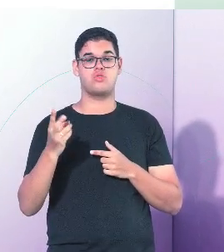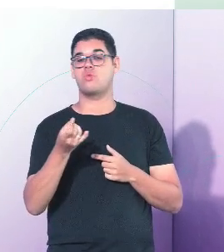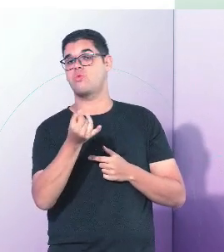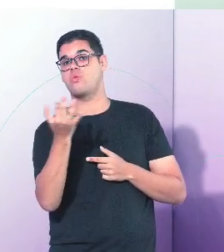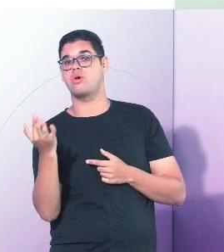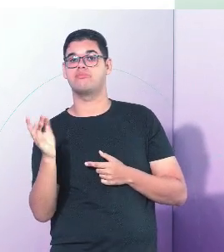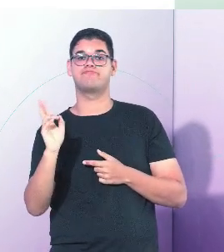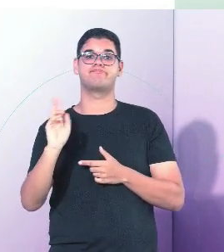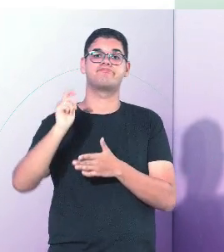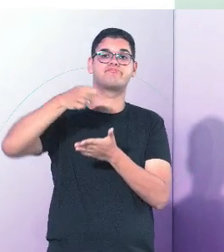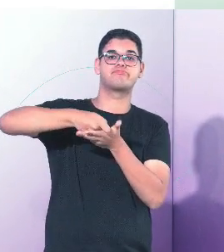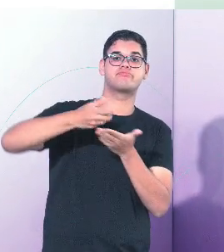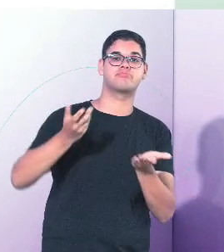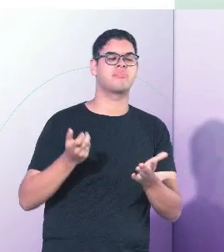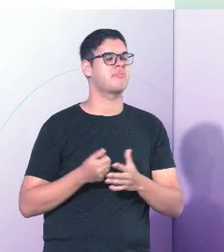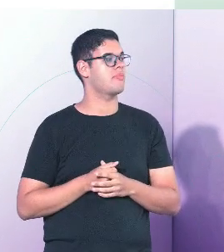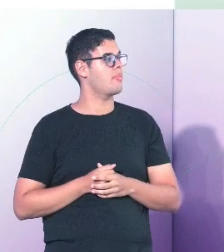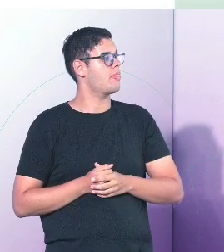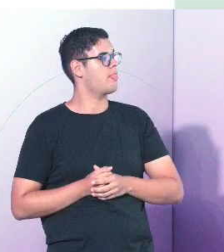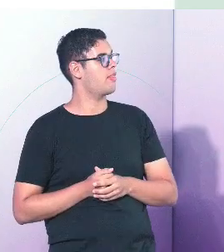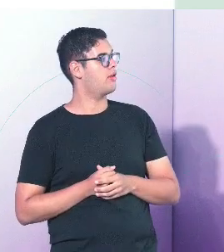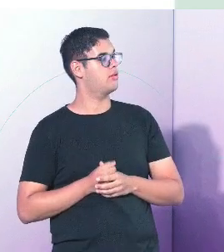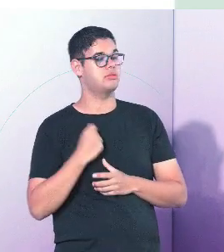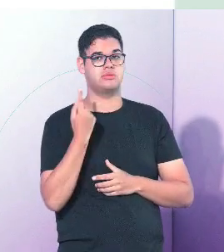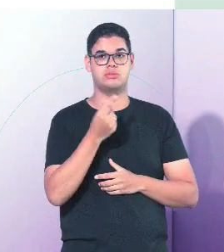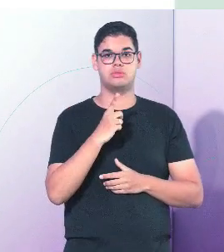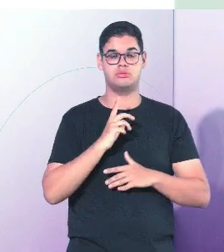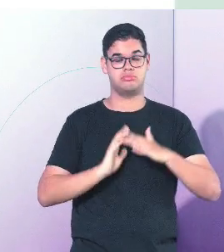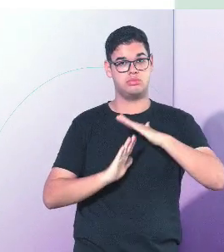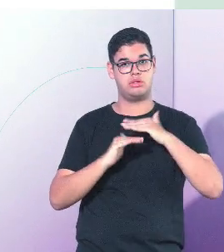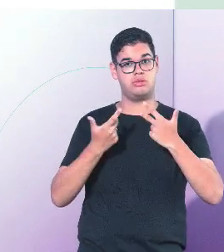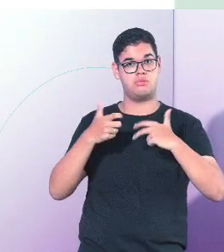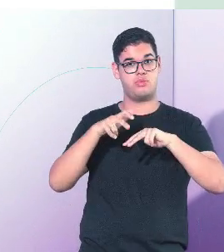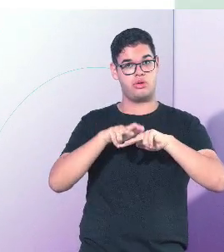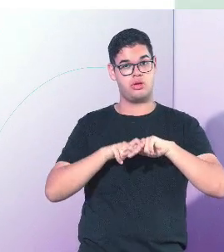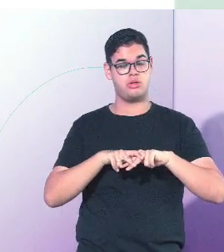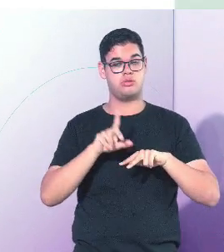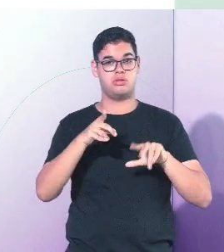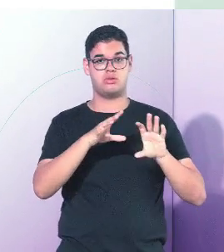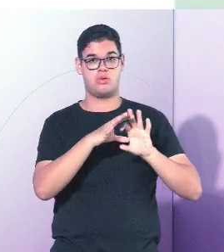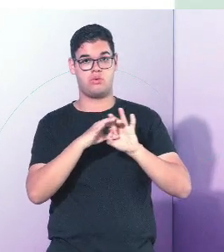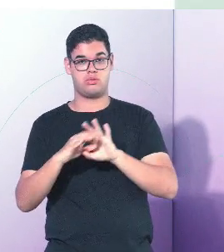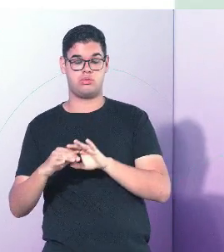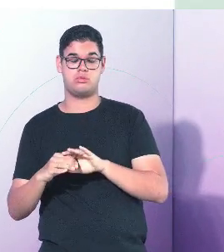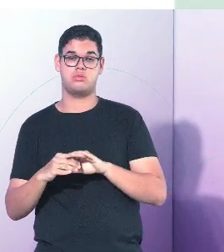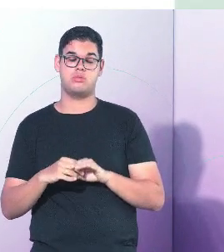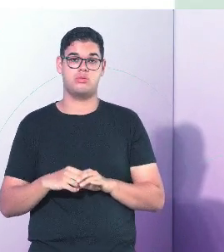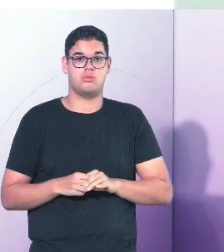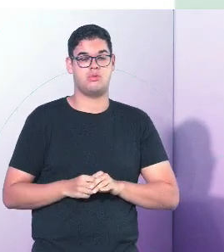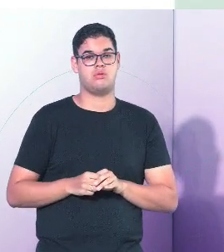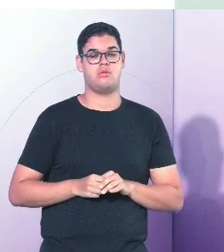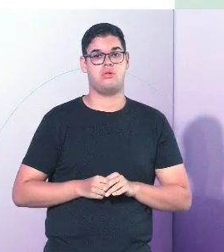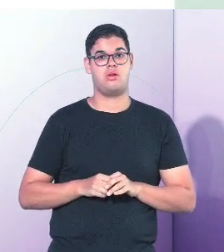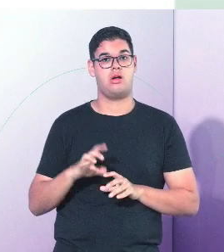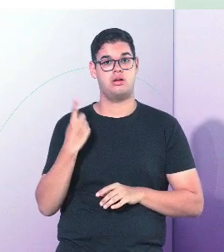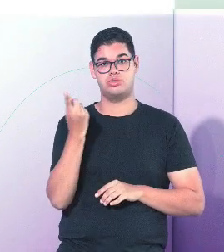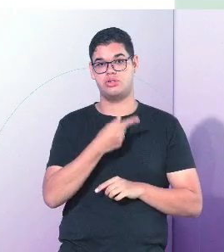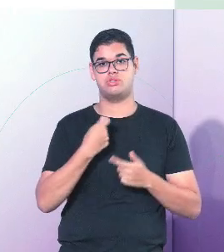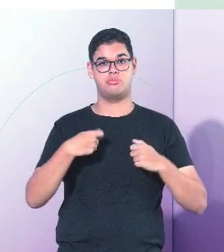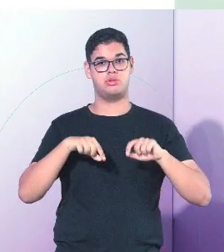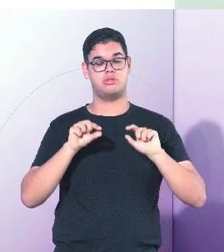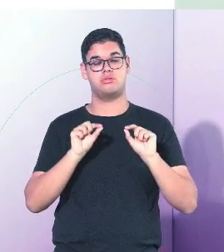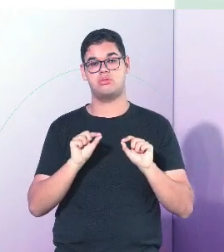um cenário de orçamento ilimitado e, por isso, diante desse cenário de restrição orçamentária, a gente